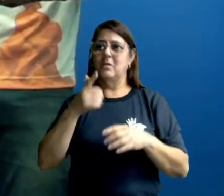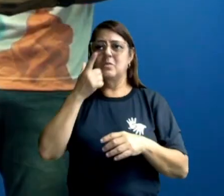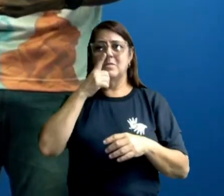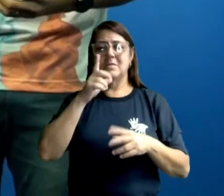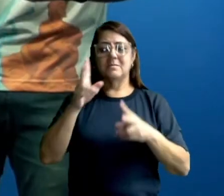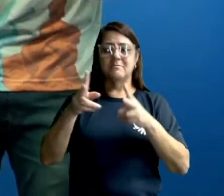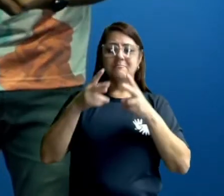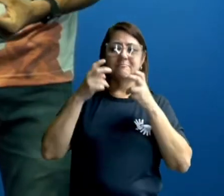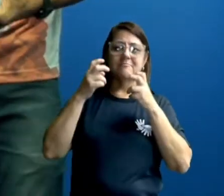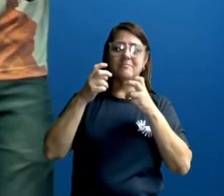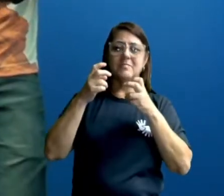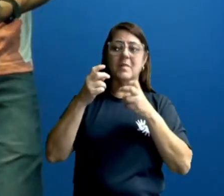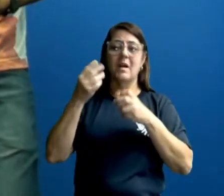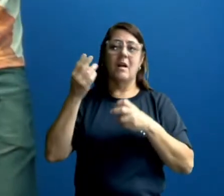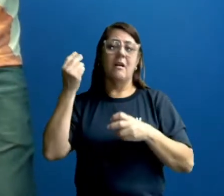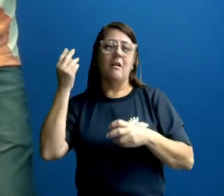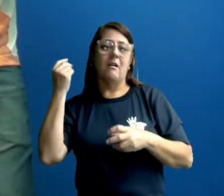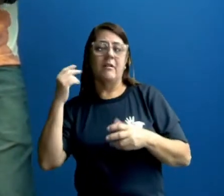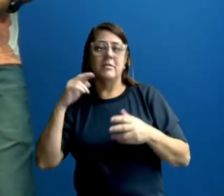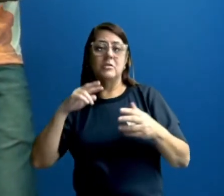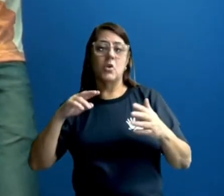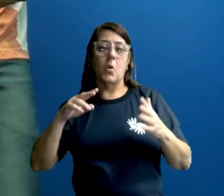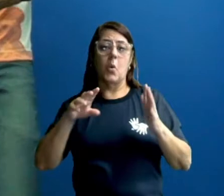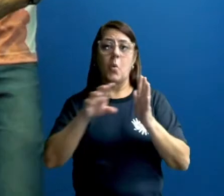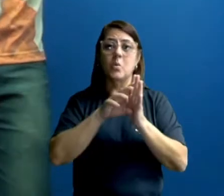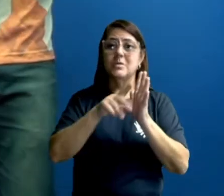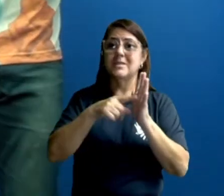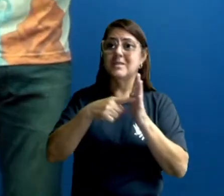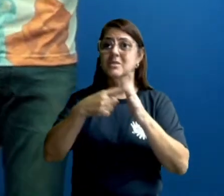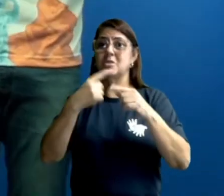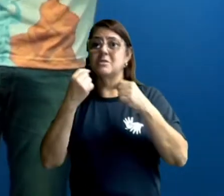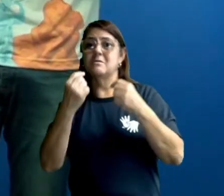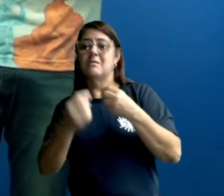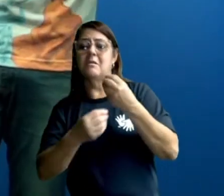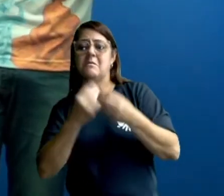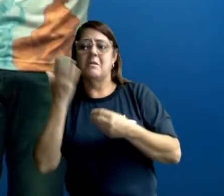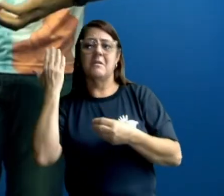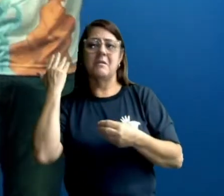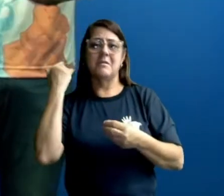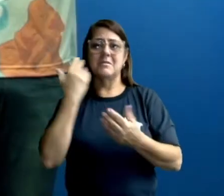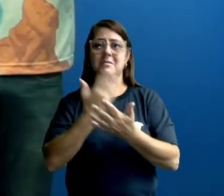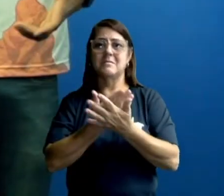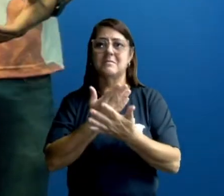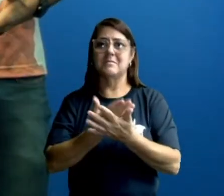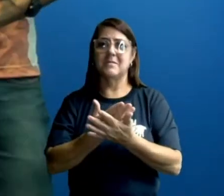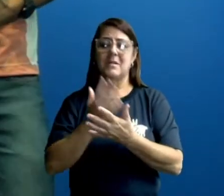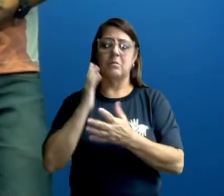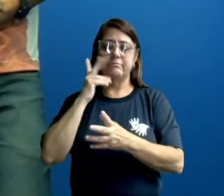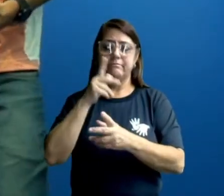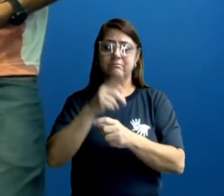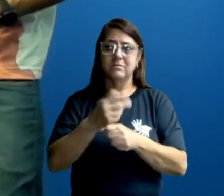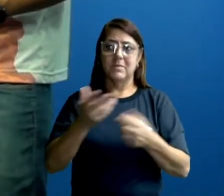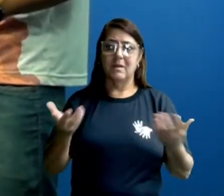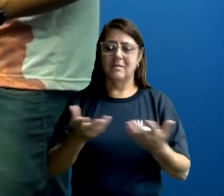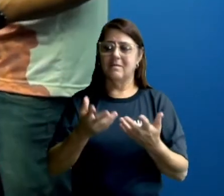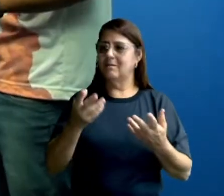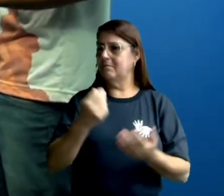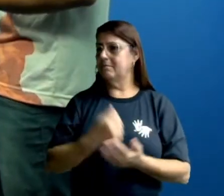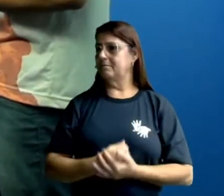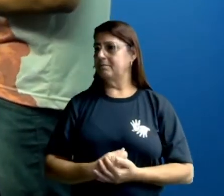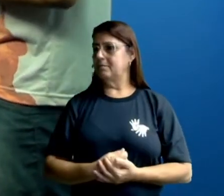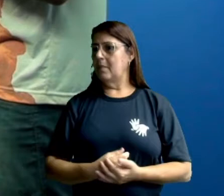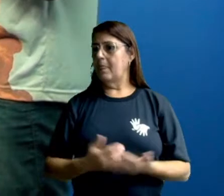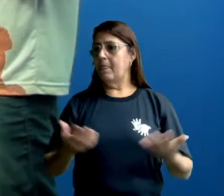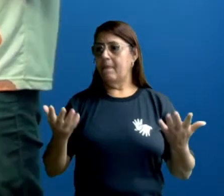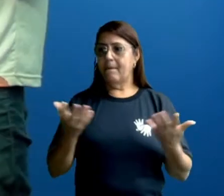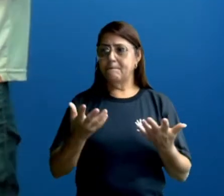consegue resgatar vários conceitos que nós aprendemos já nas nossas últimas aulas a respeito das propriedades desses materiais,